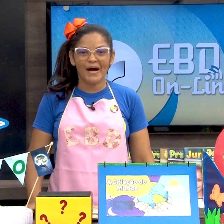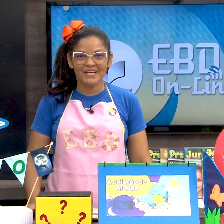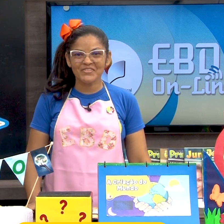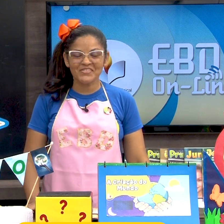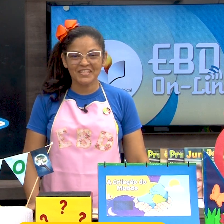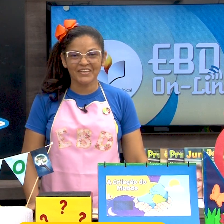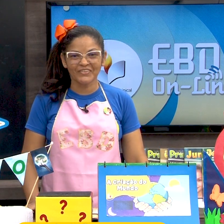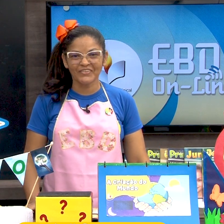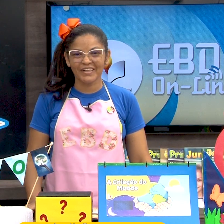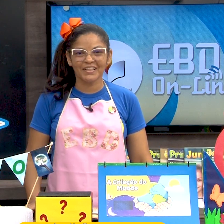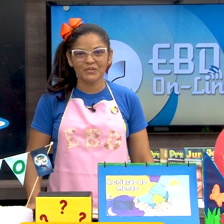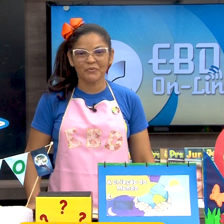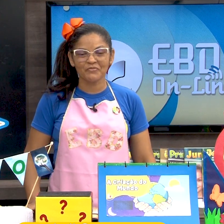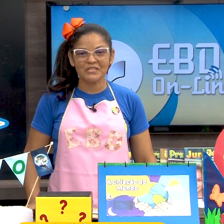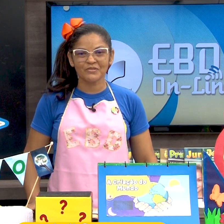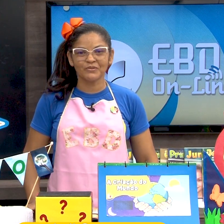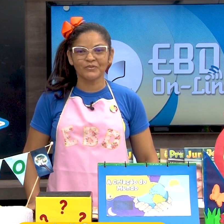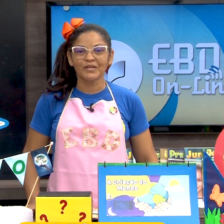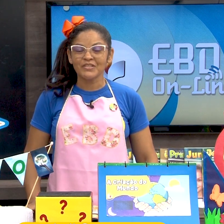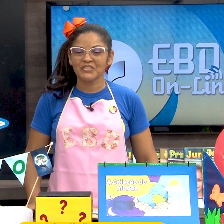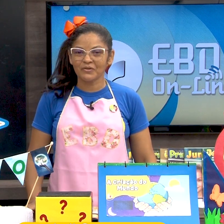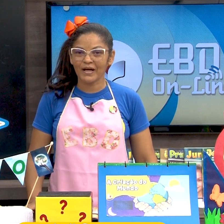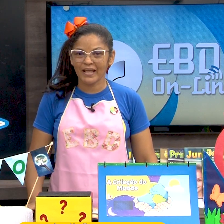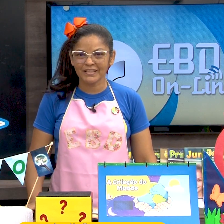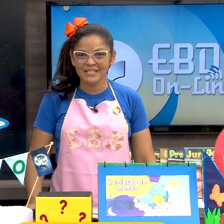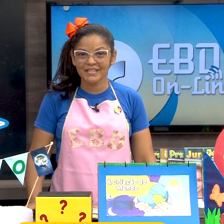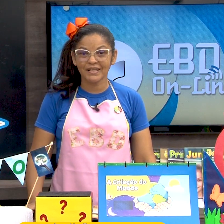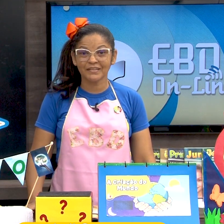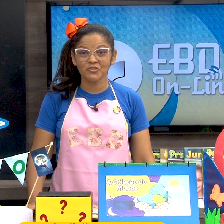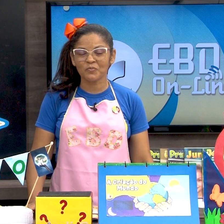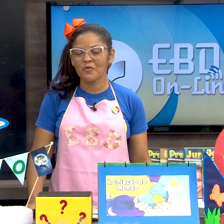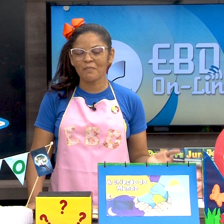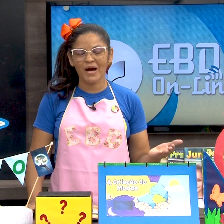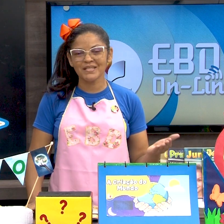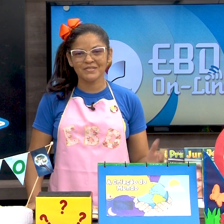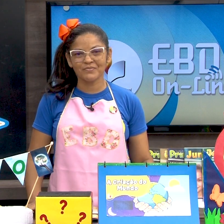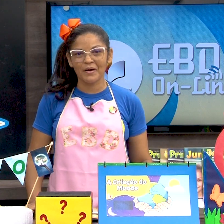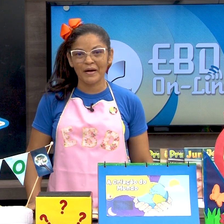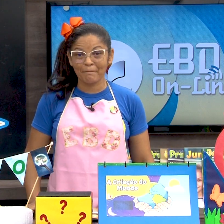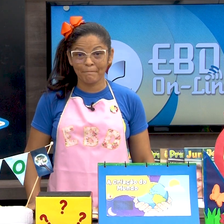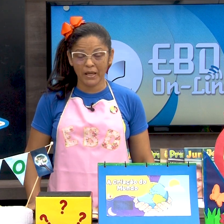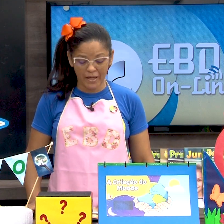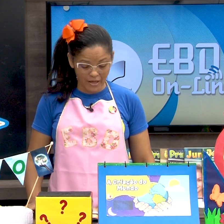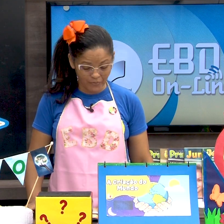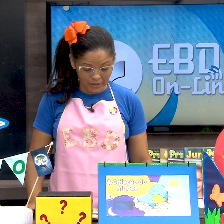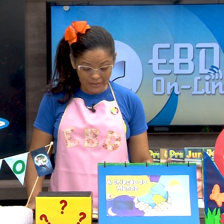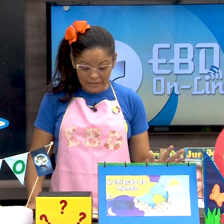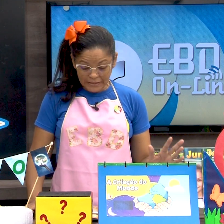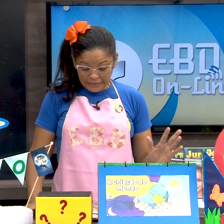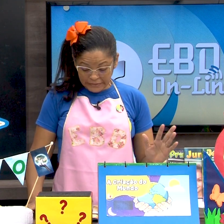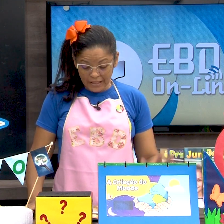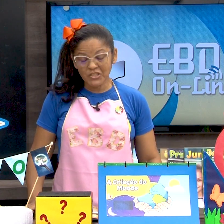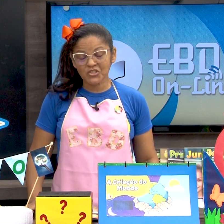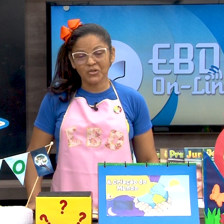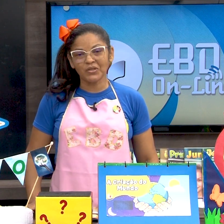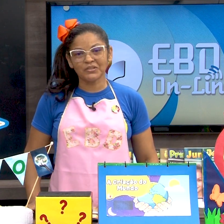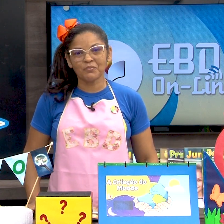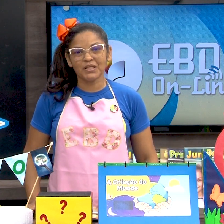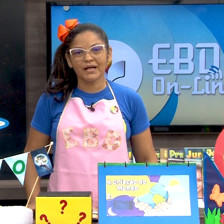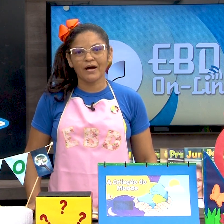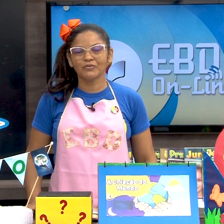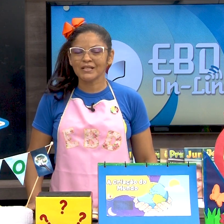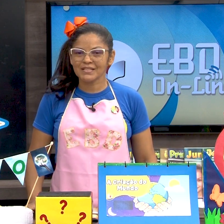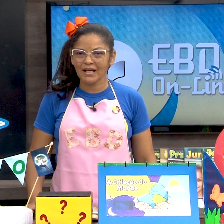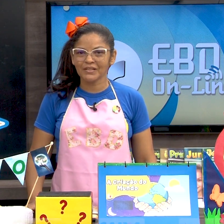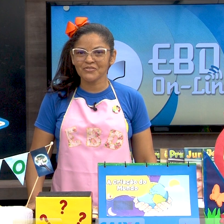a paz do senhor querido professor estou agradecida a Deus por mais uma pré-aula da escola